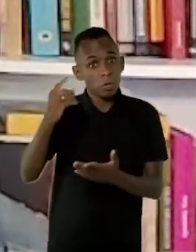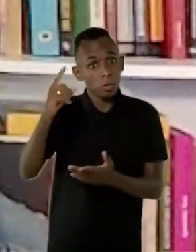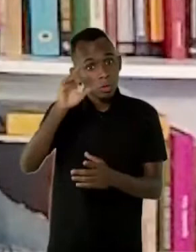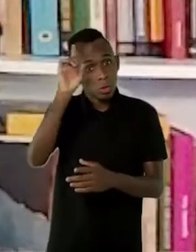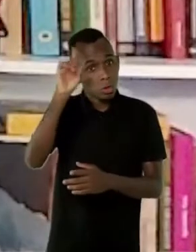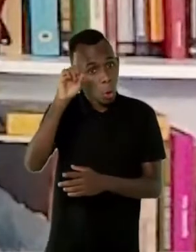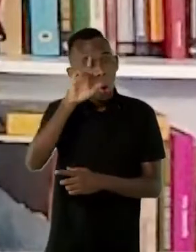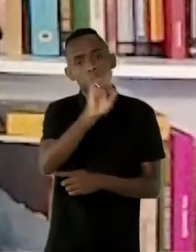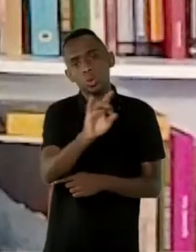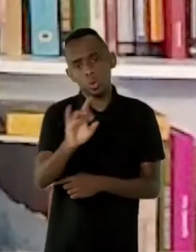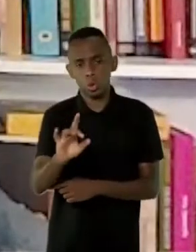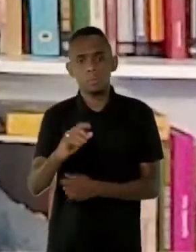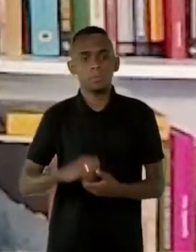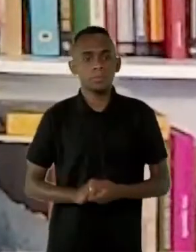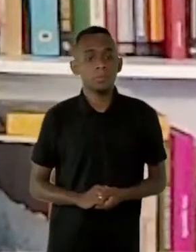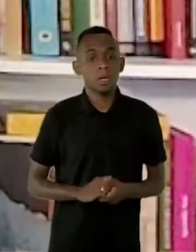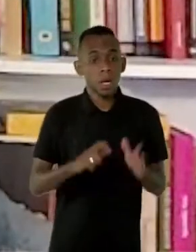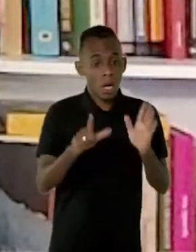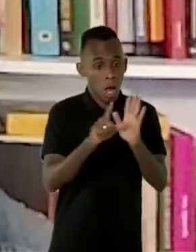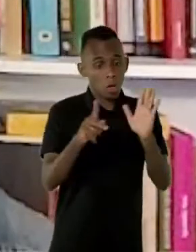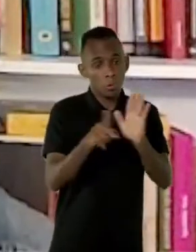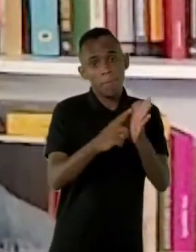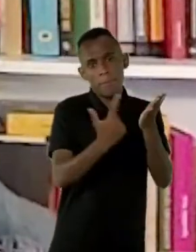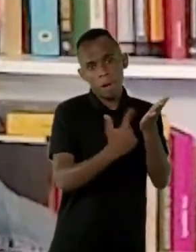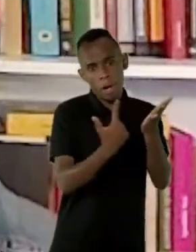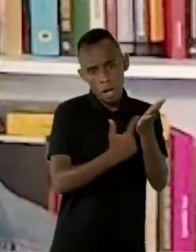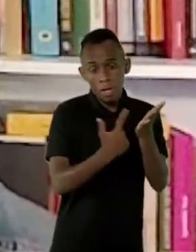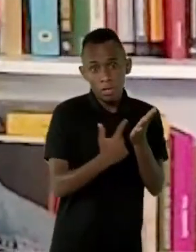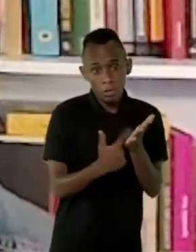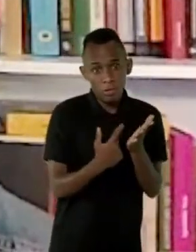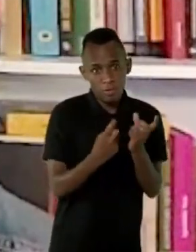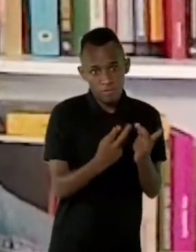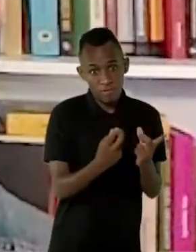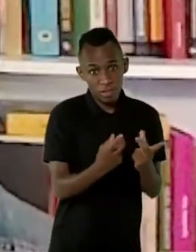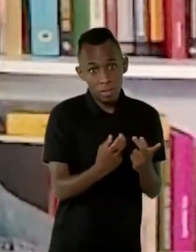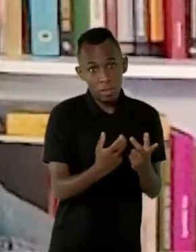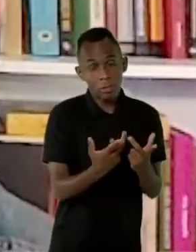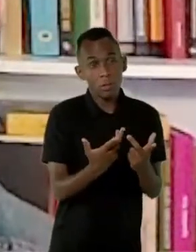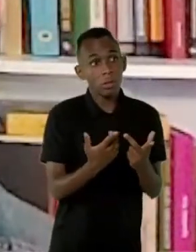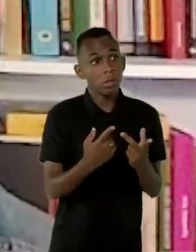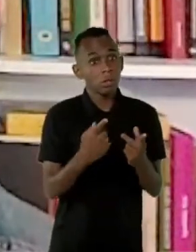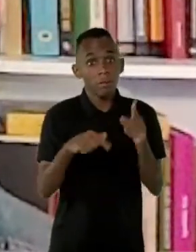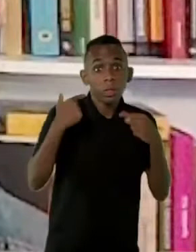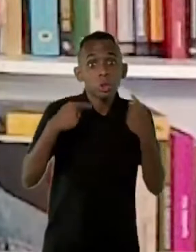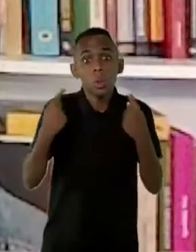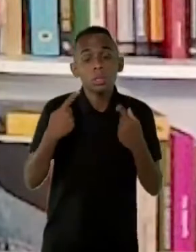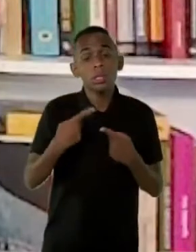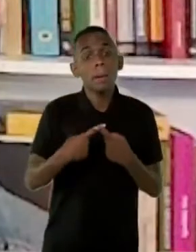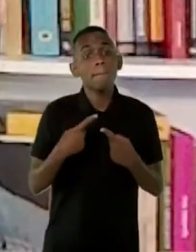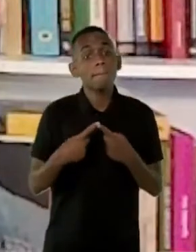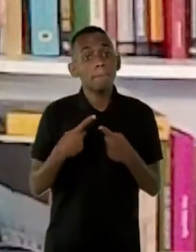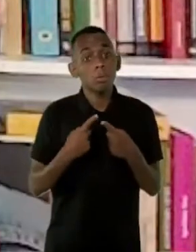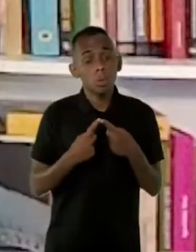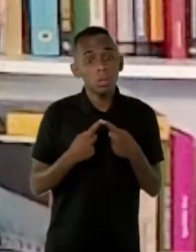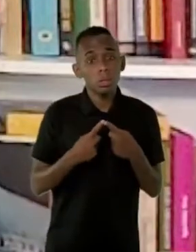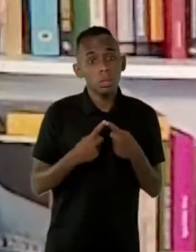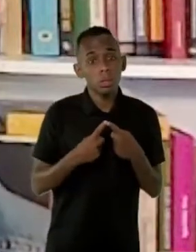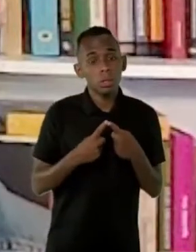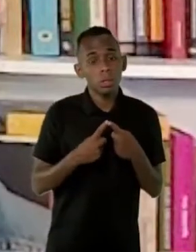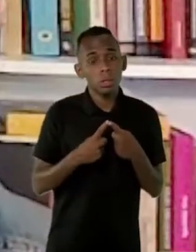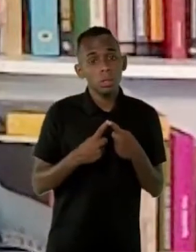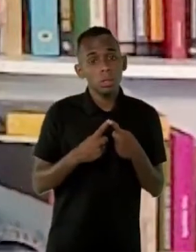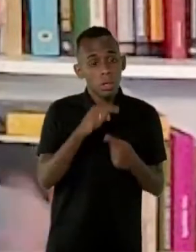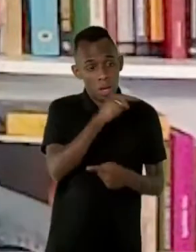média. As livrarias, Afonso, ficavam doidas, porque as pessoas, a Carolina vendia